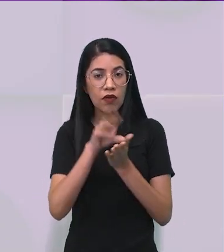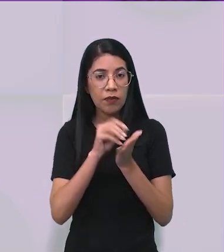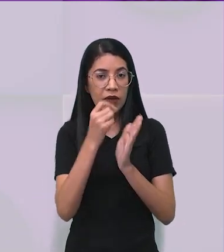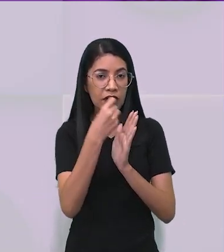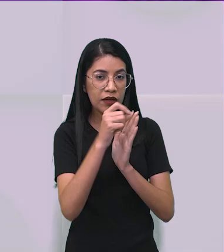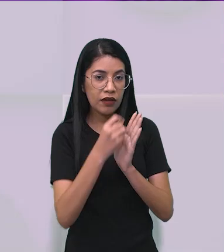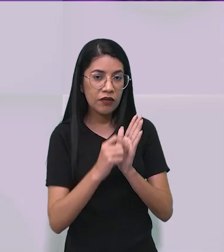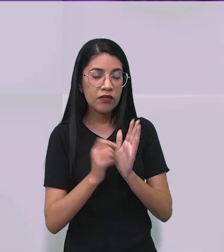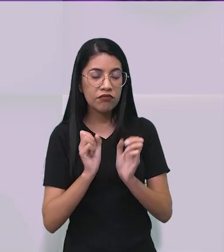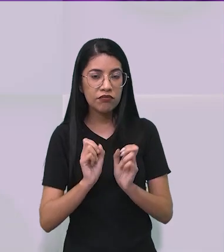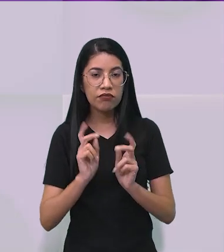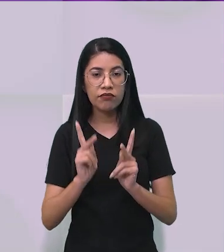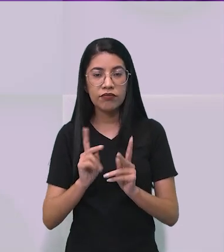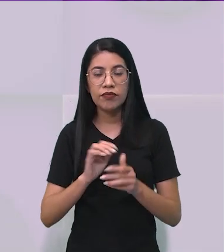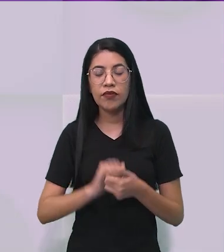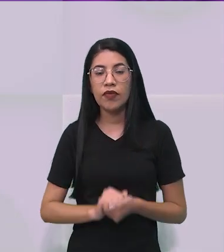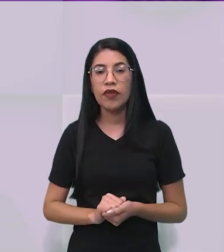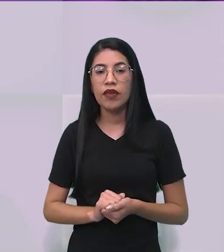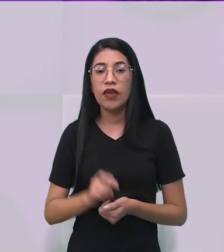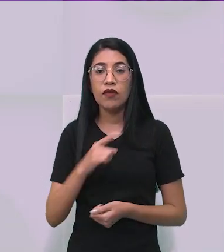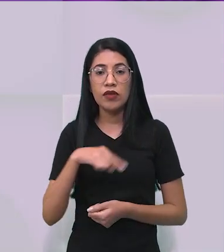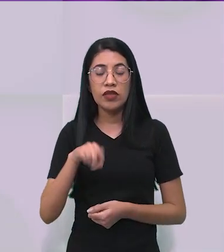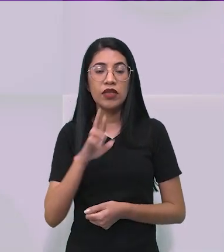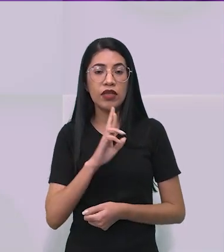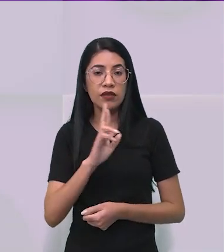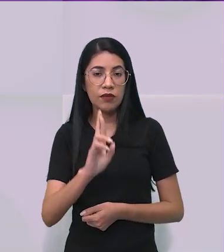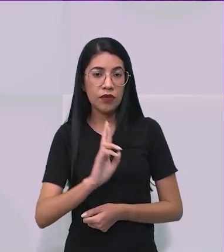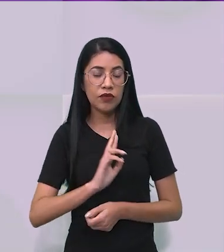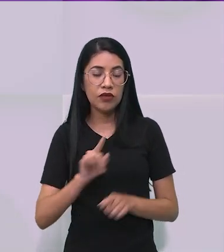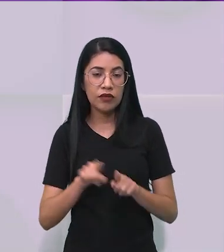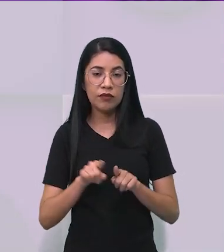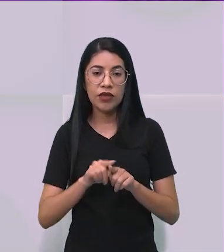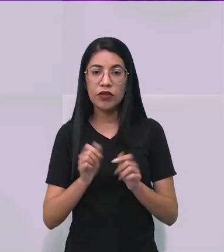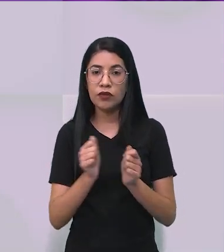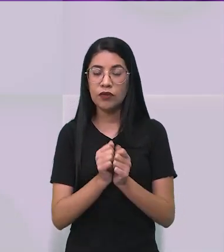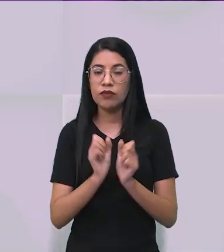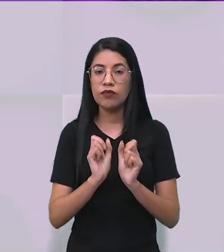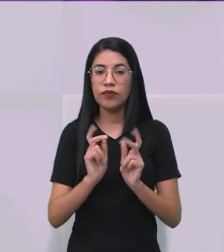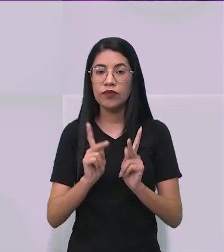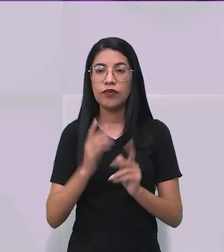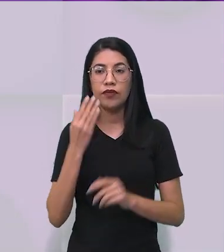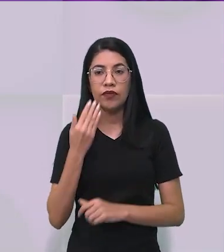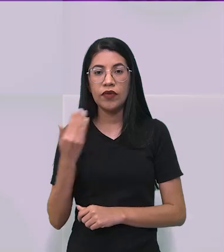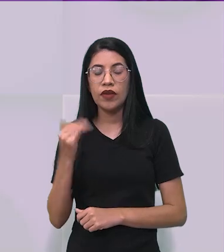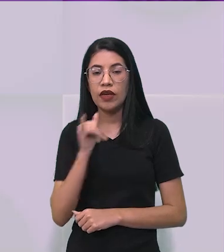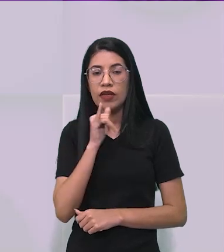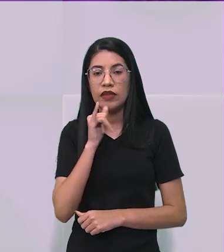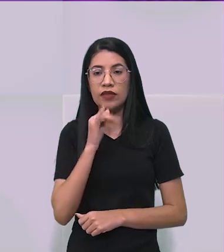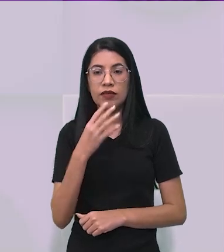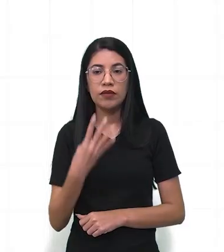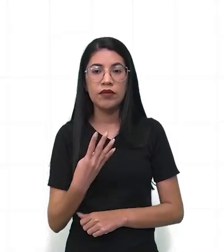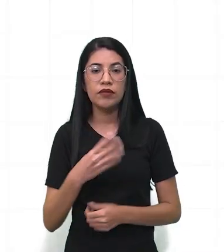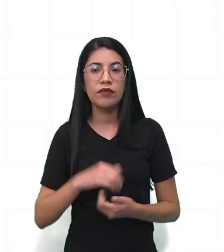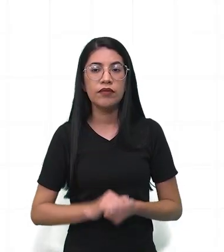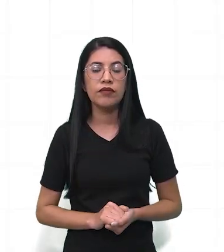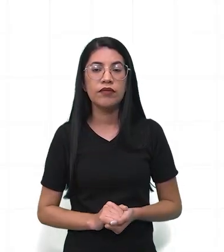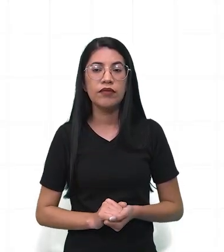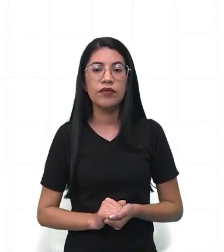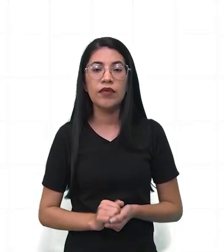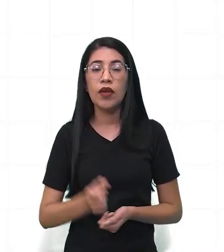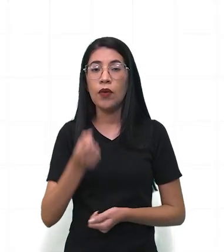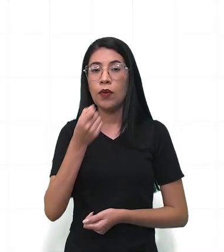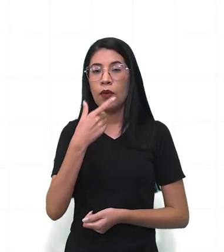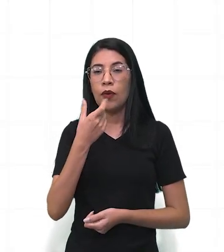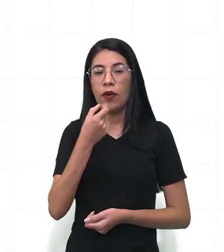quero vocês respondendo aí comigo, tá? Ao mesmo tempo. Então, olha aí o nosso exemplo 4. Um remédio, diz aí, que ele